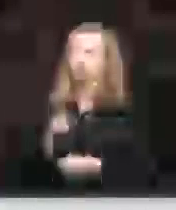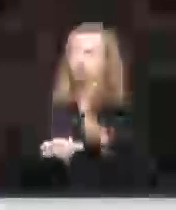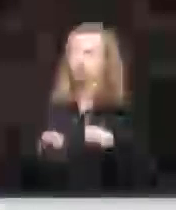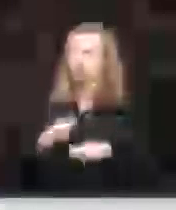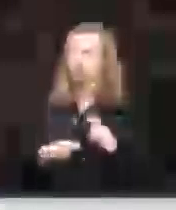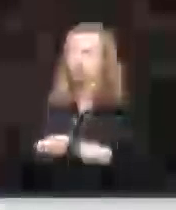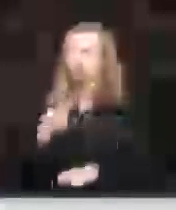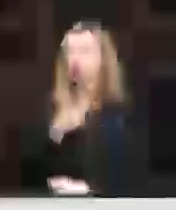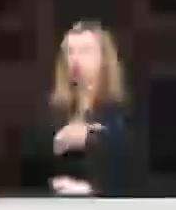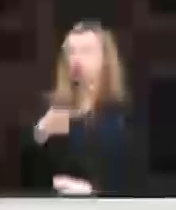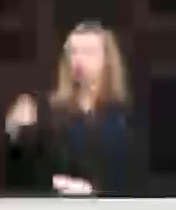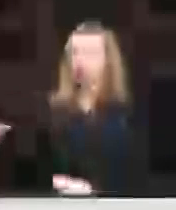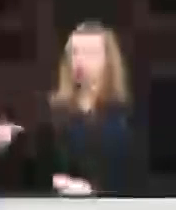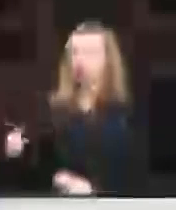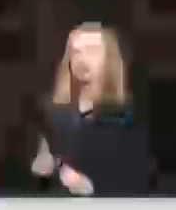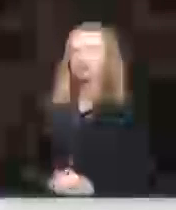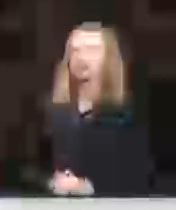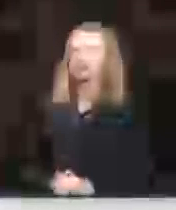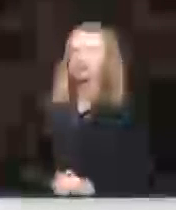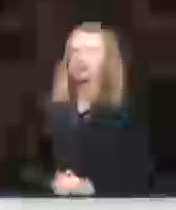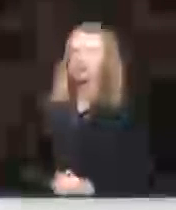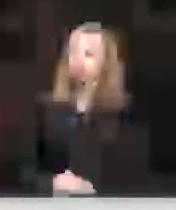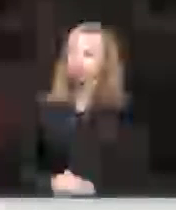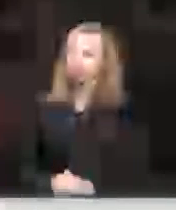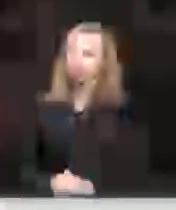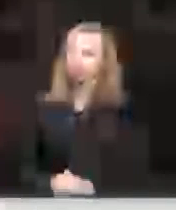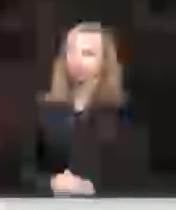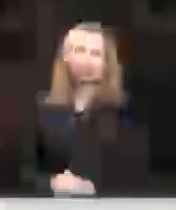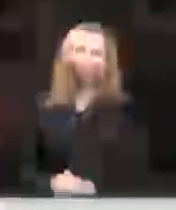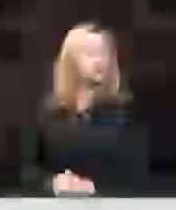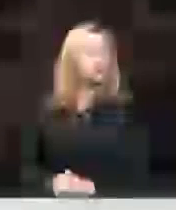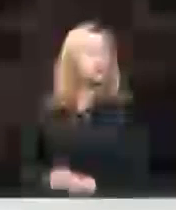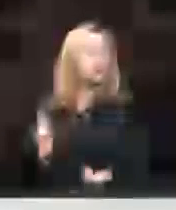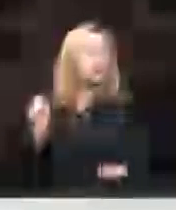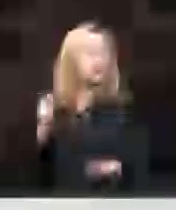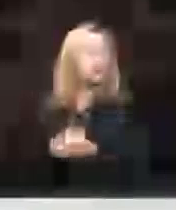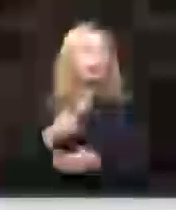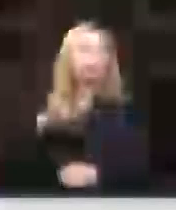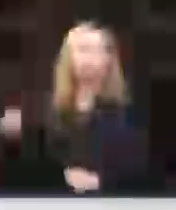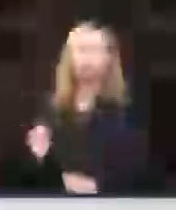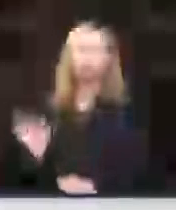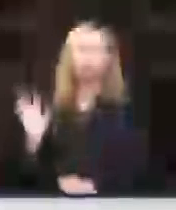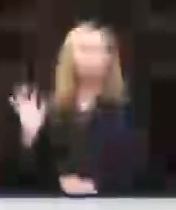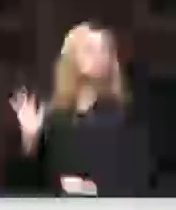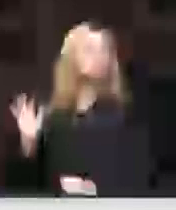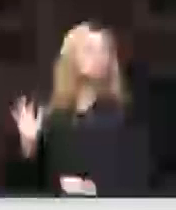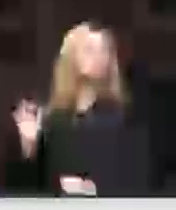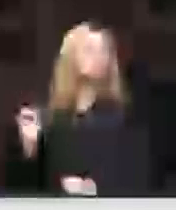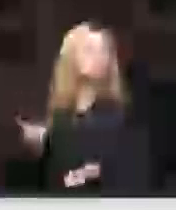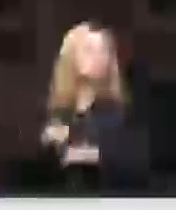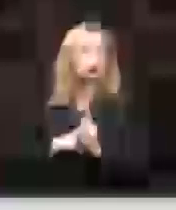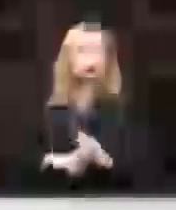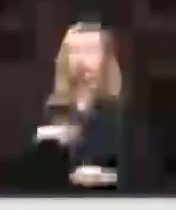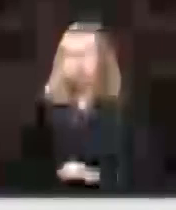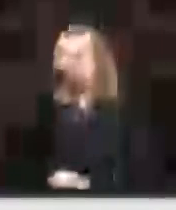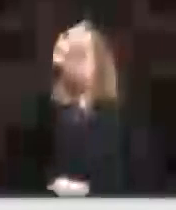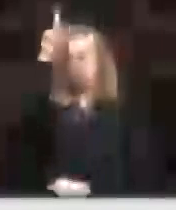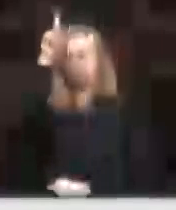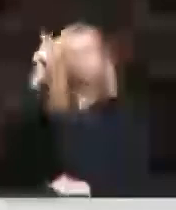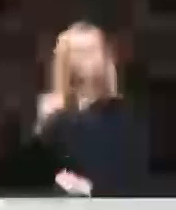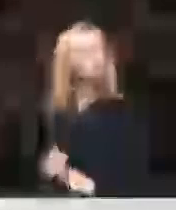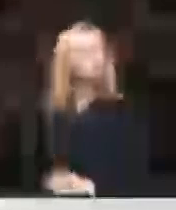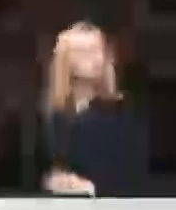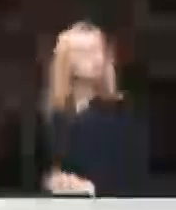em 2017, pagou de juros e serviços da dívida pública